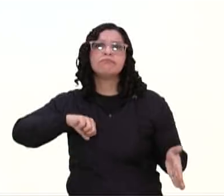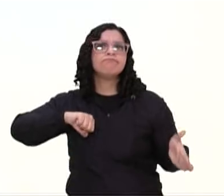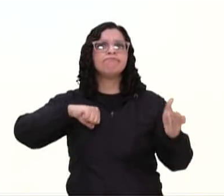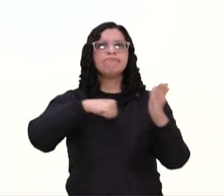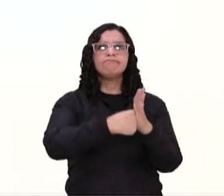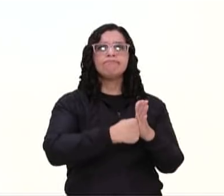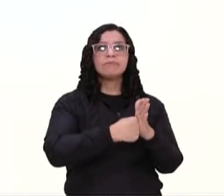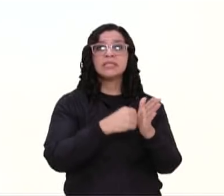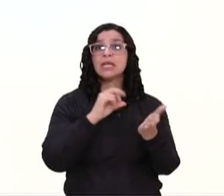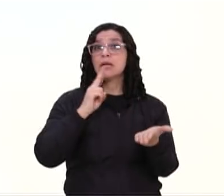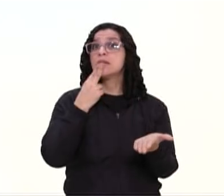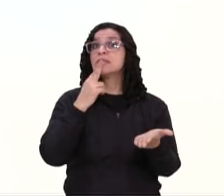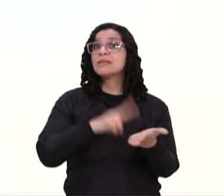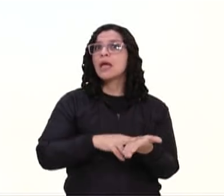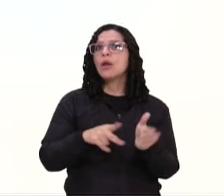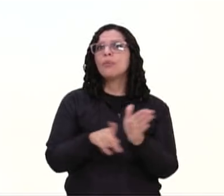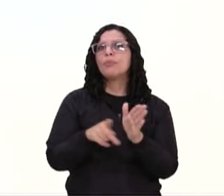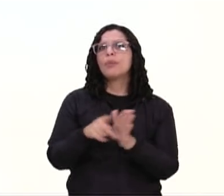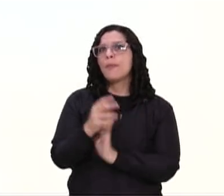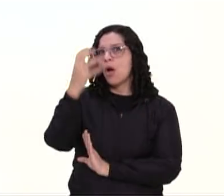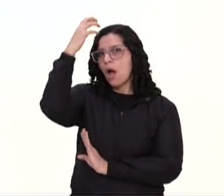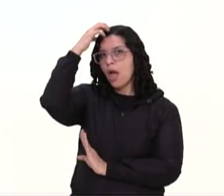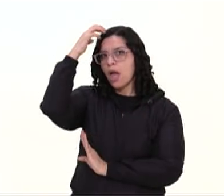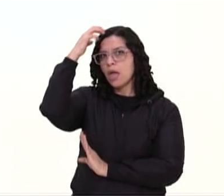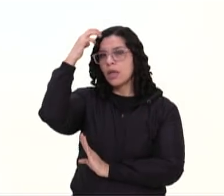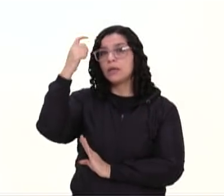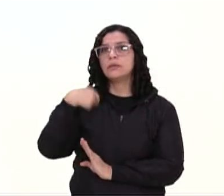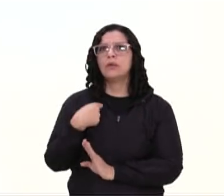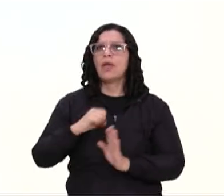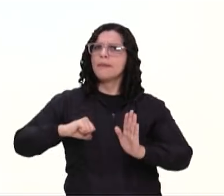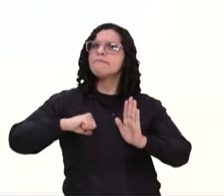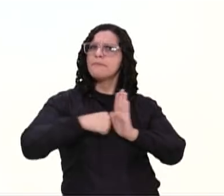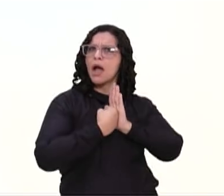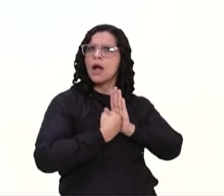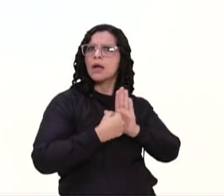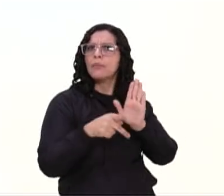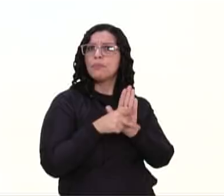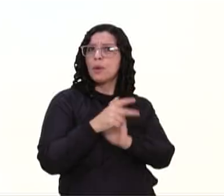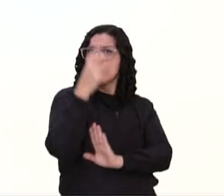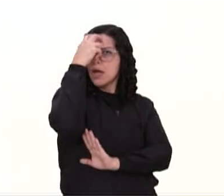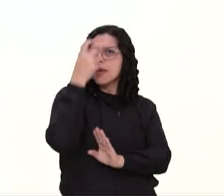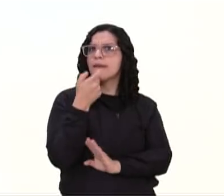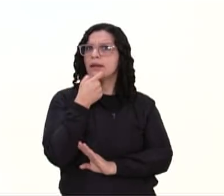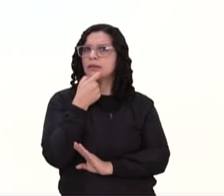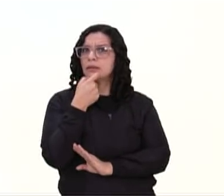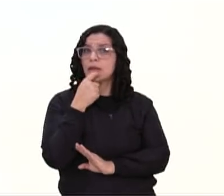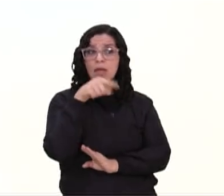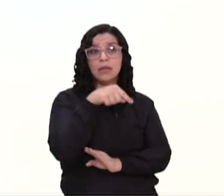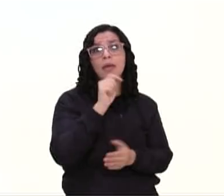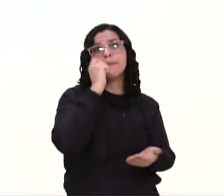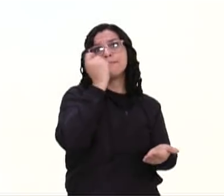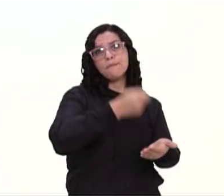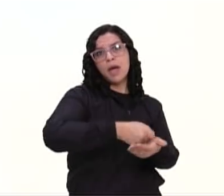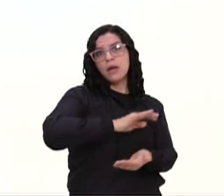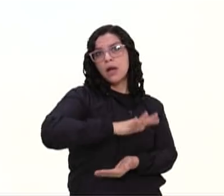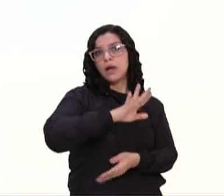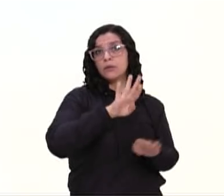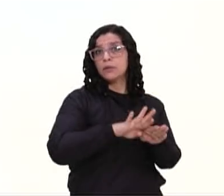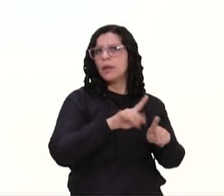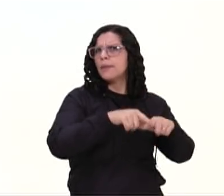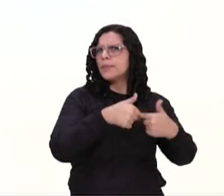selo do rei. E esse selo era cobrado uma taxa por esse selo. Aqui, os colonos